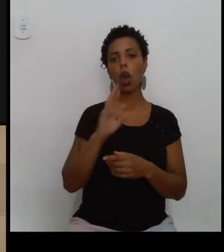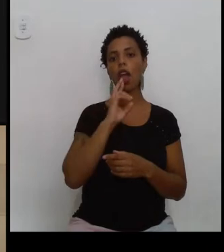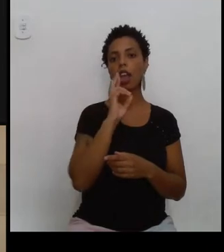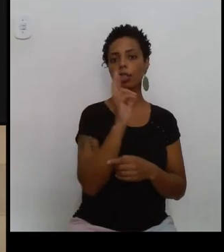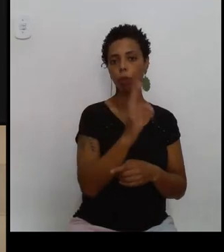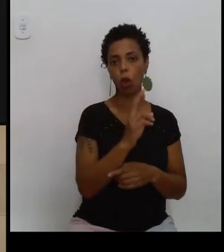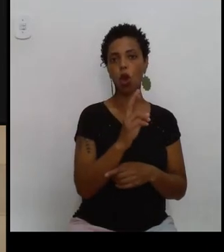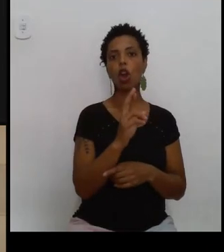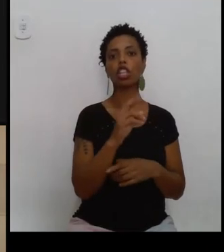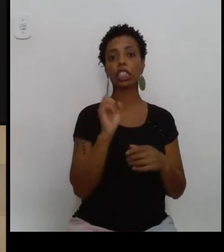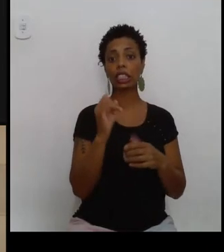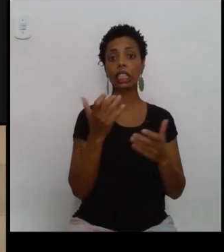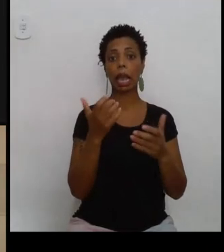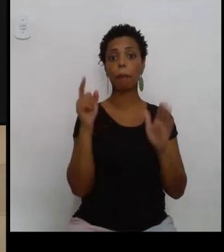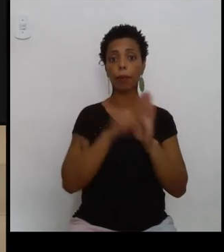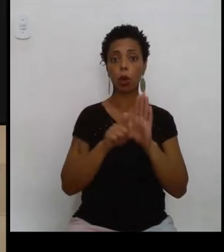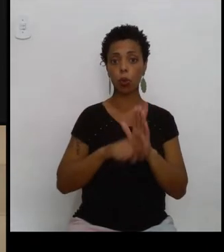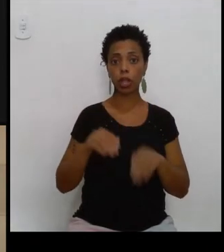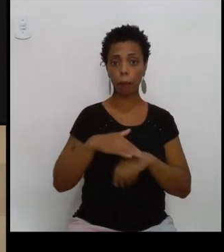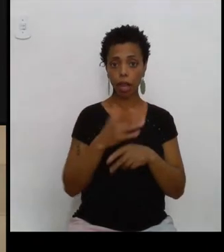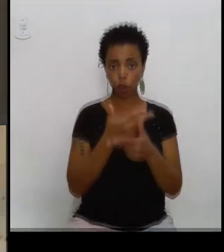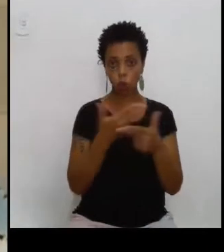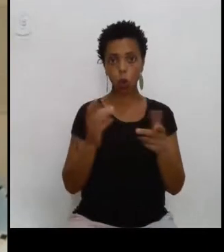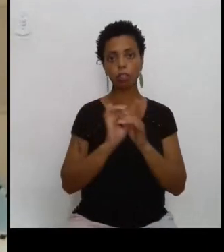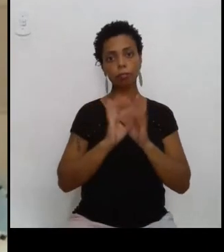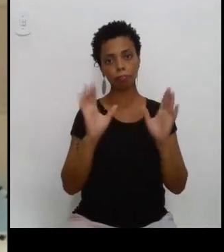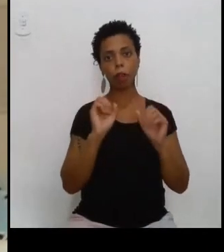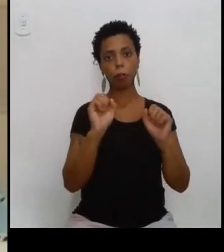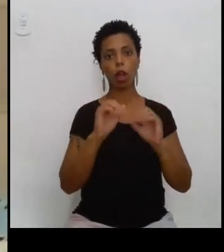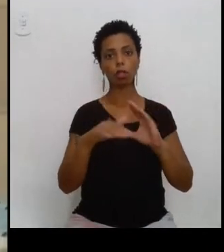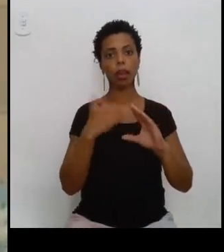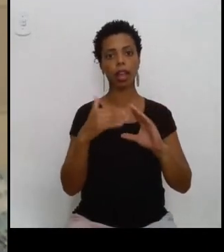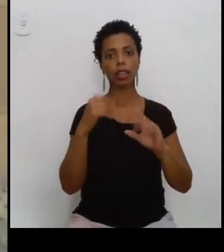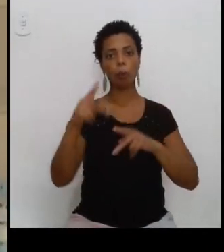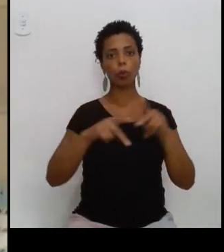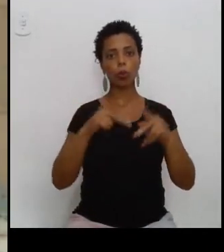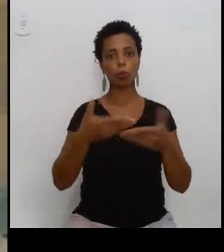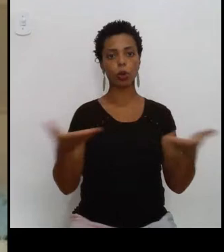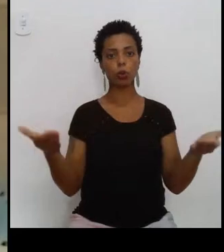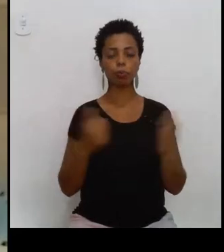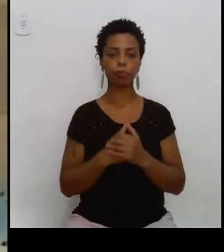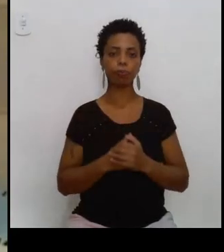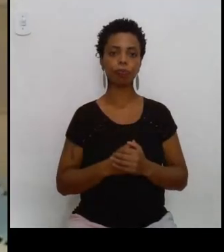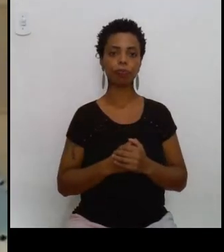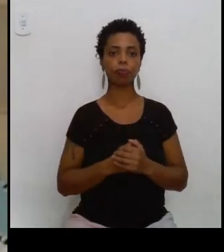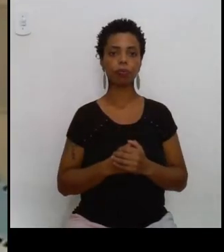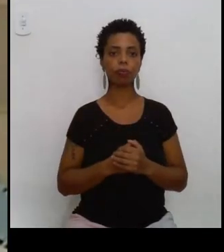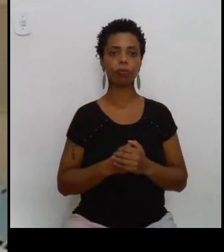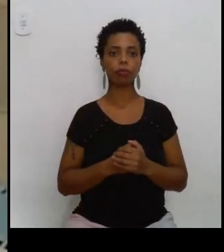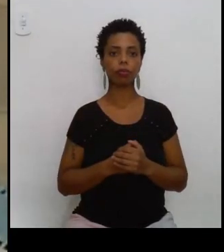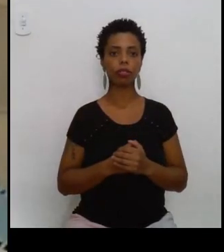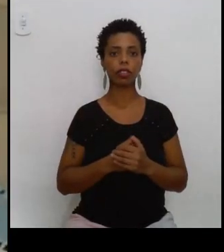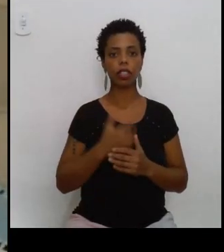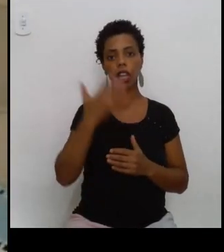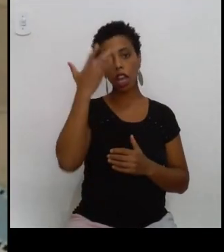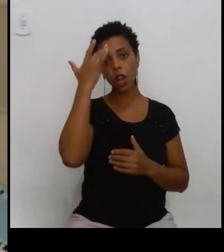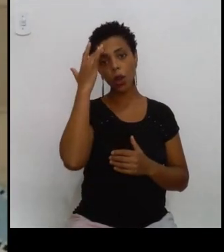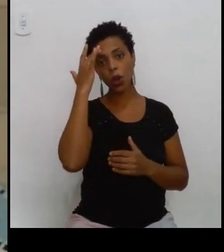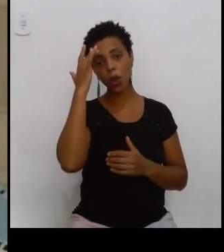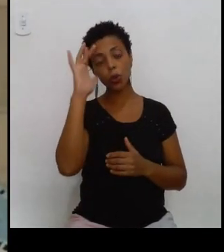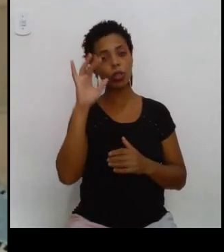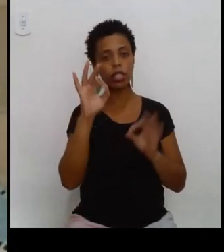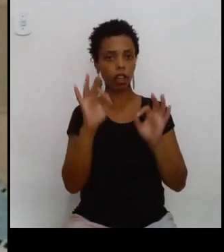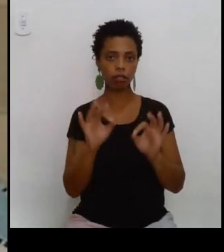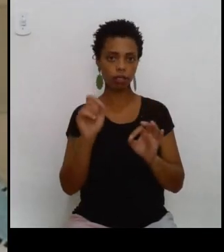estamos ainda recebendo quem é não sei quem fez a pergunta